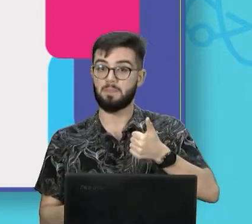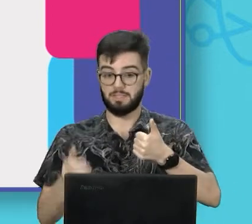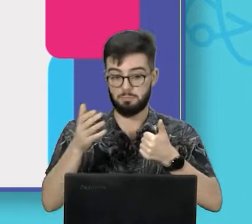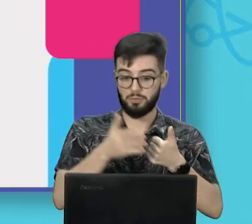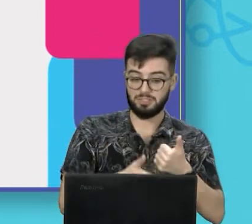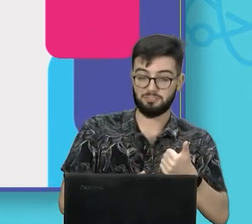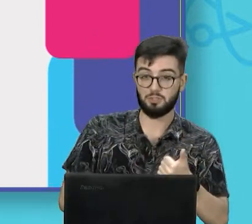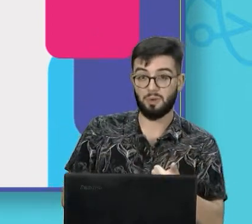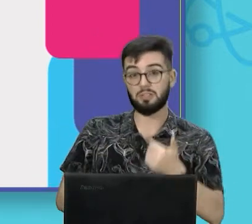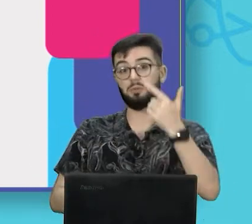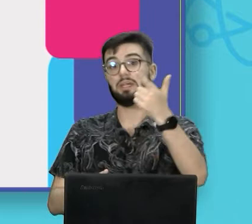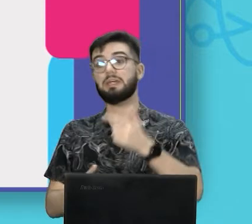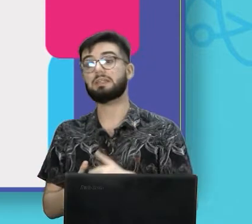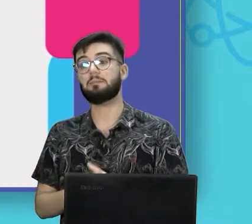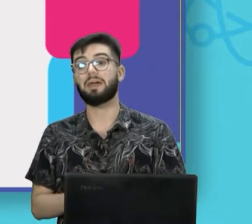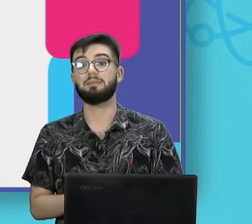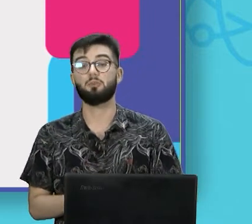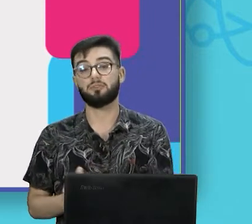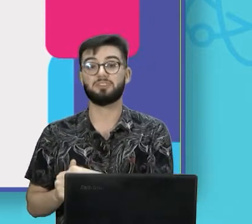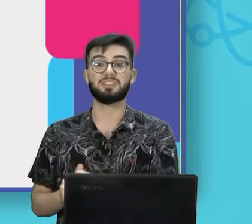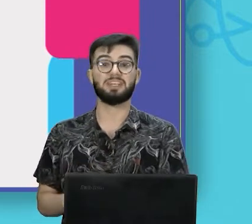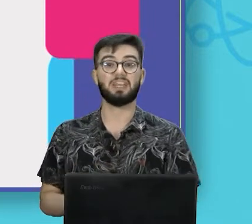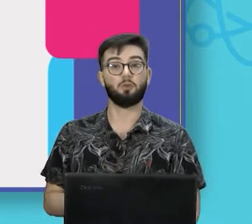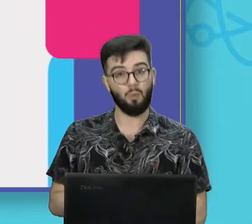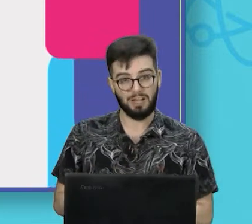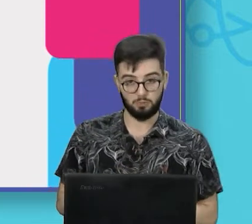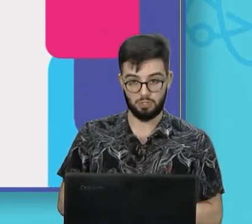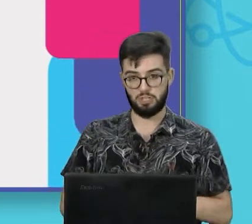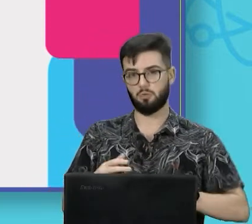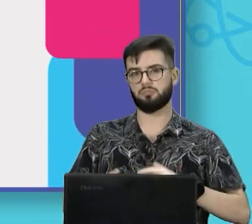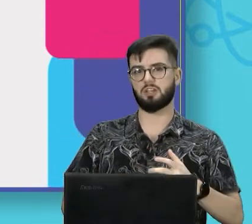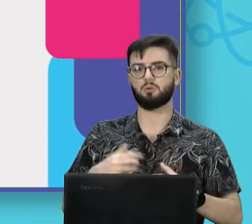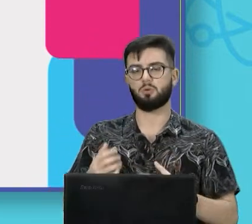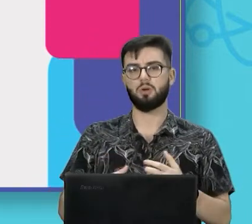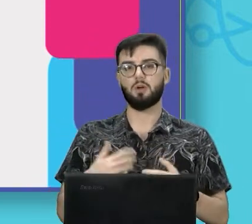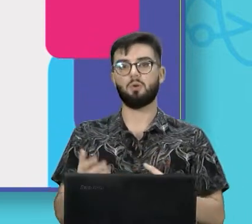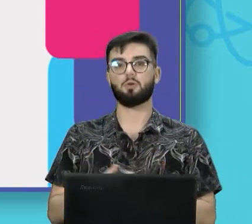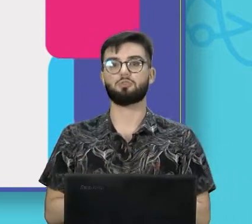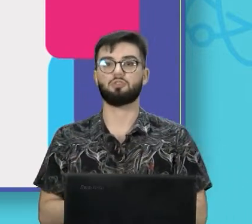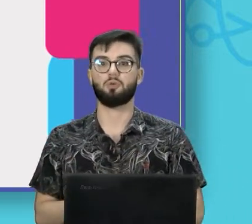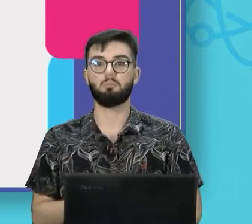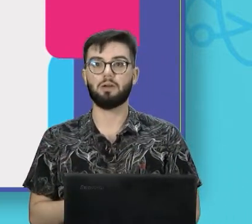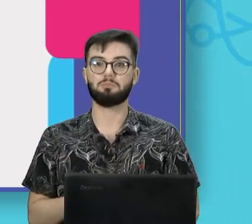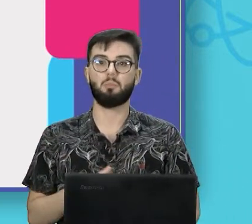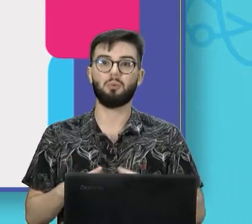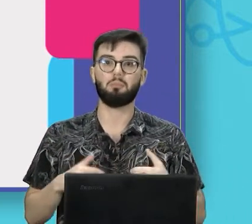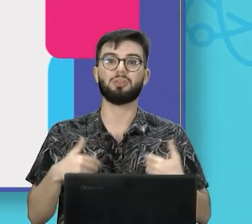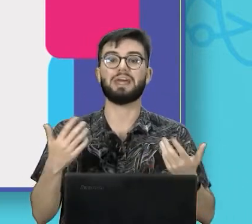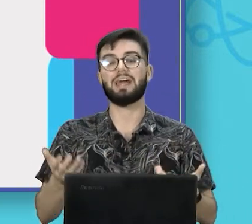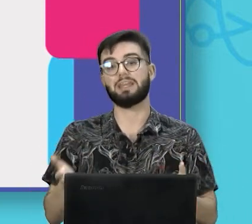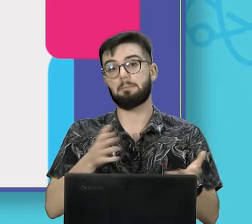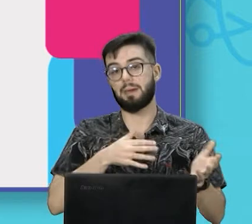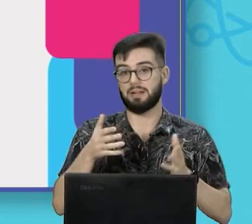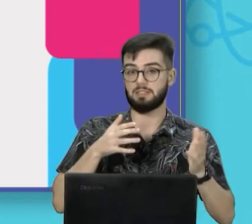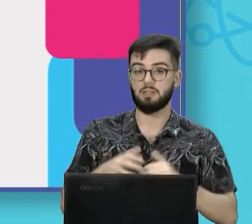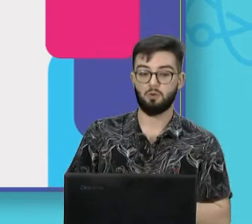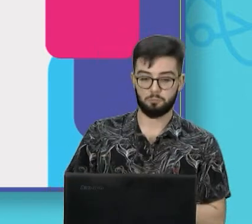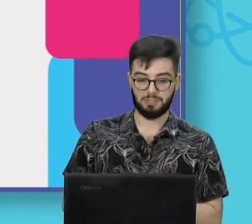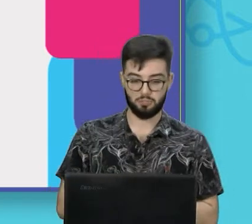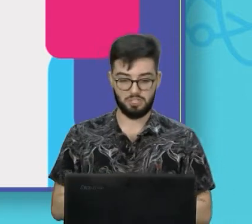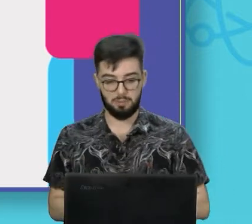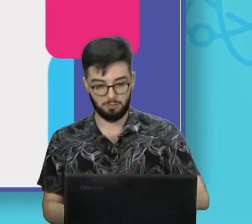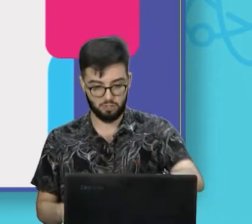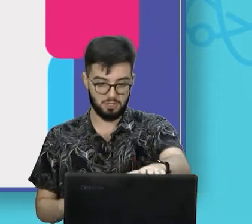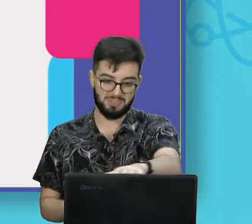império de 1824 e também a de 1934 que já consideram uma construção mais moderna né